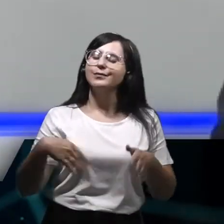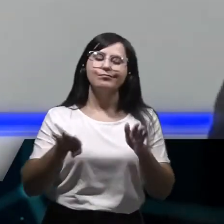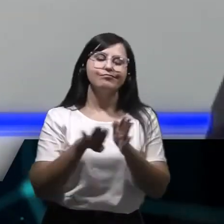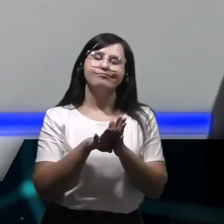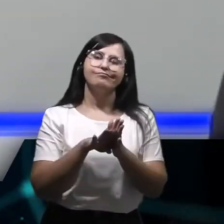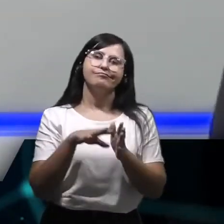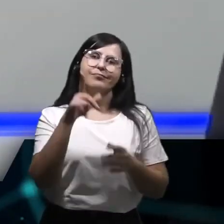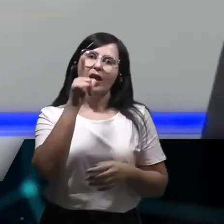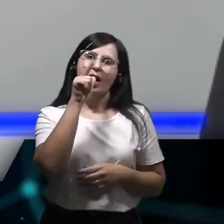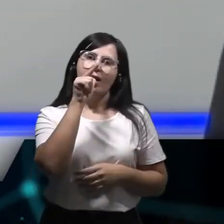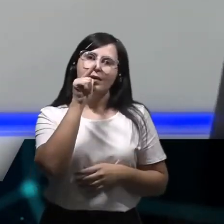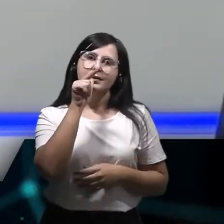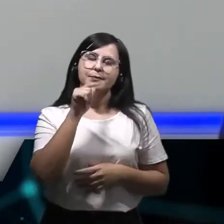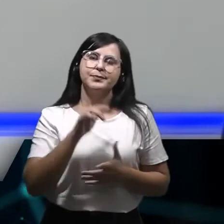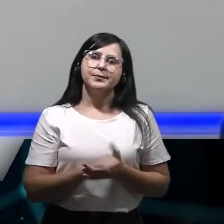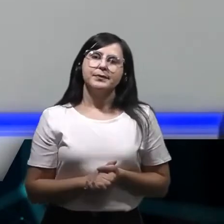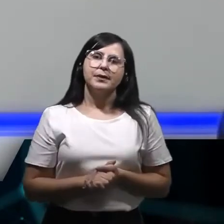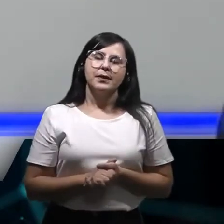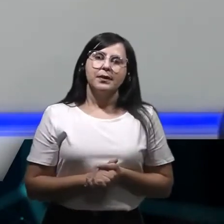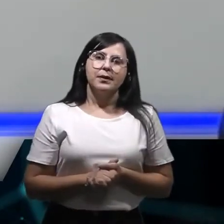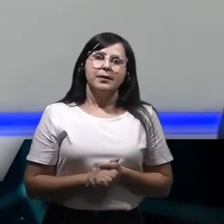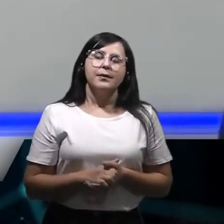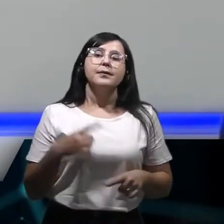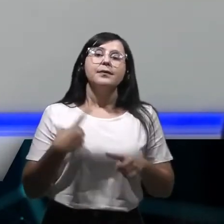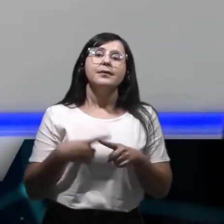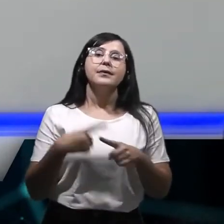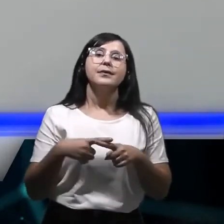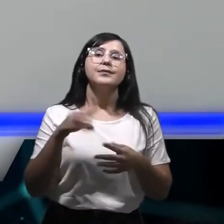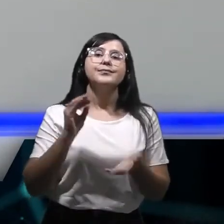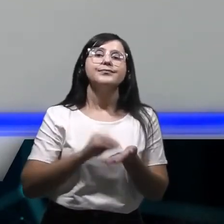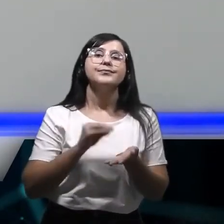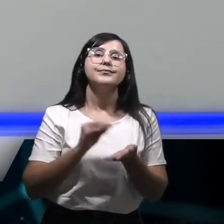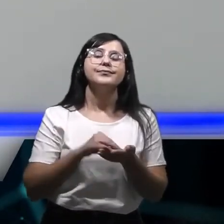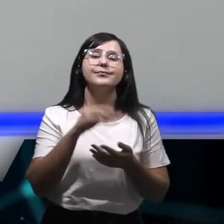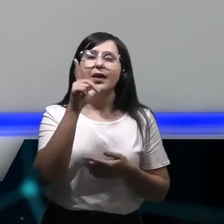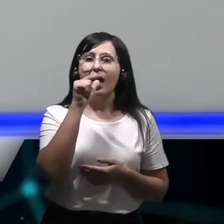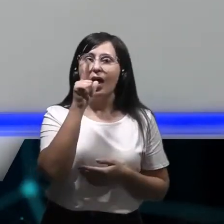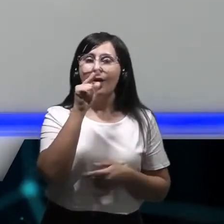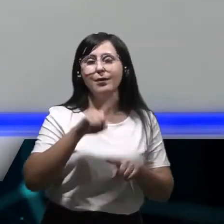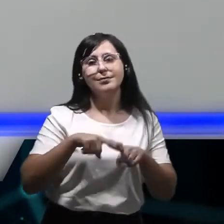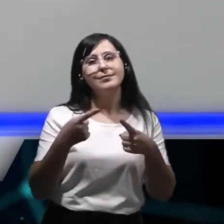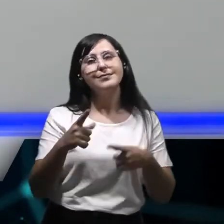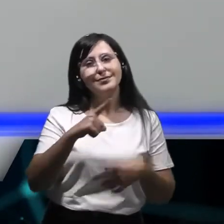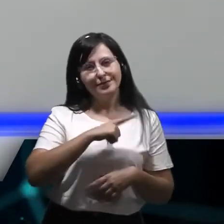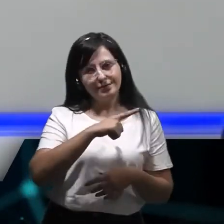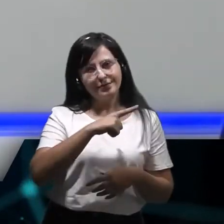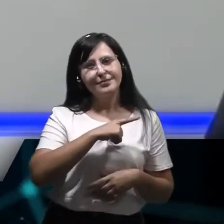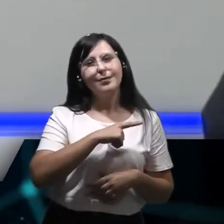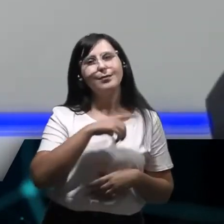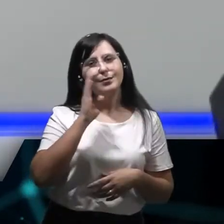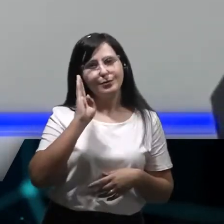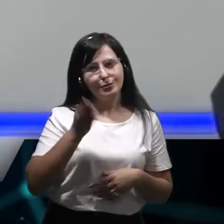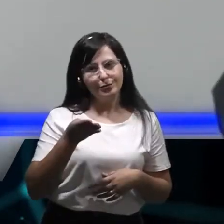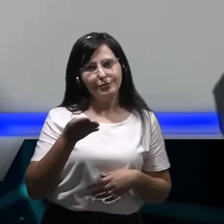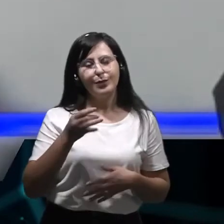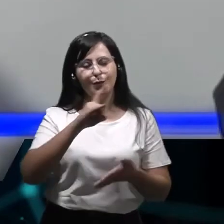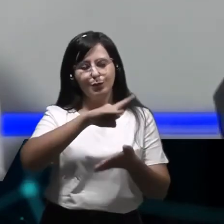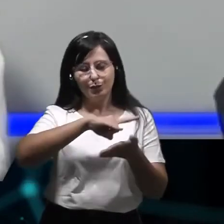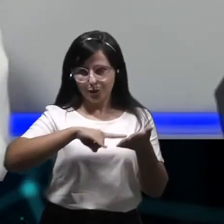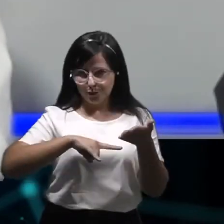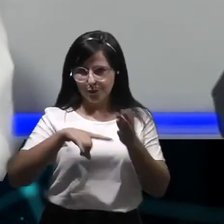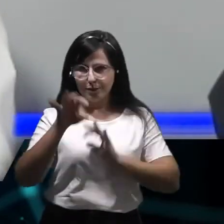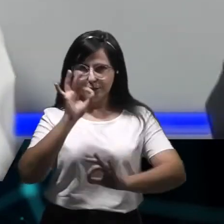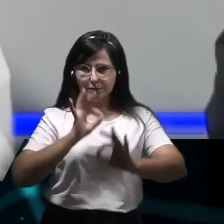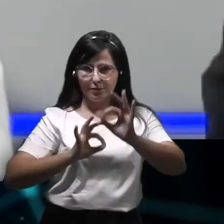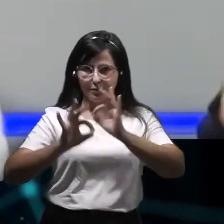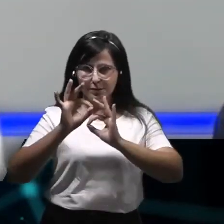Aguiar, porque não tinha água. Mas a gente tem a carta de viabilidade. O nosso